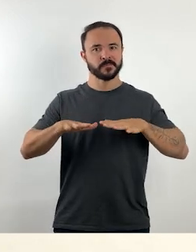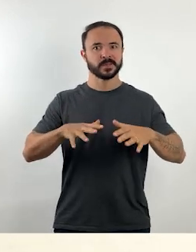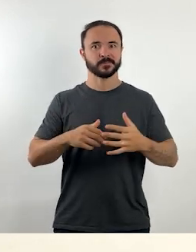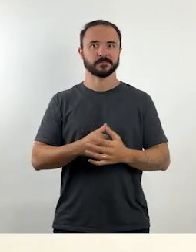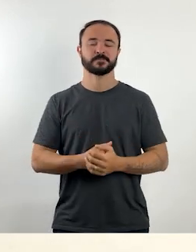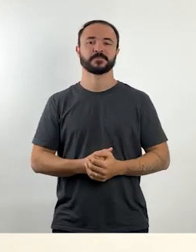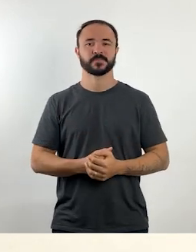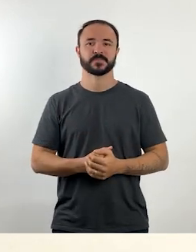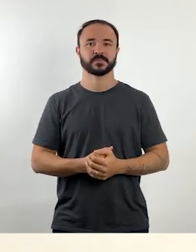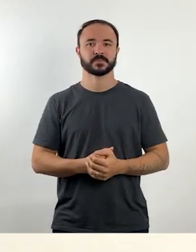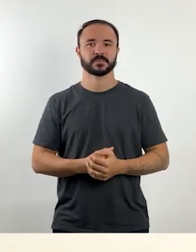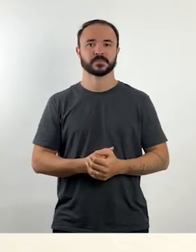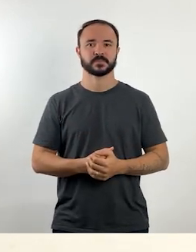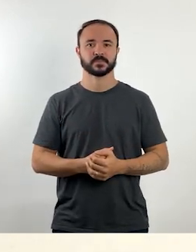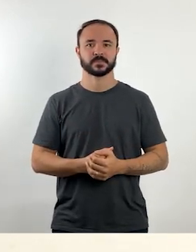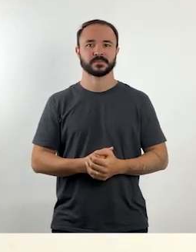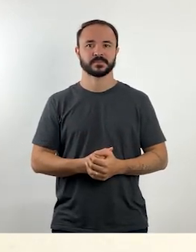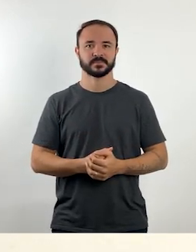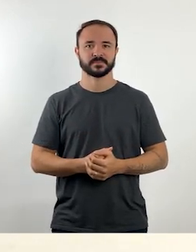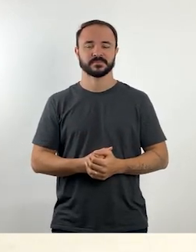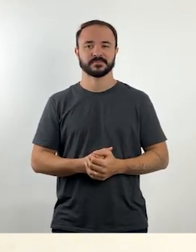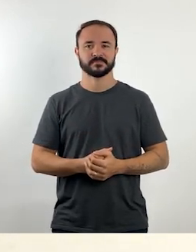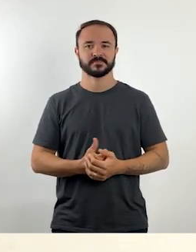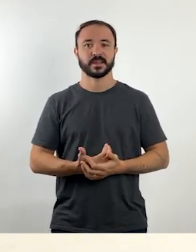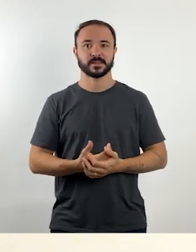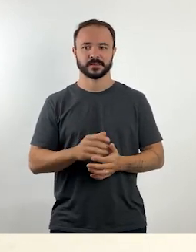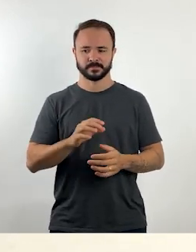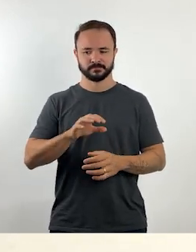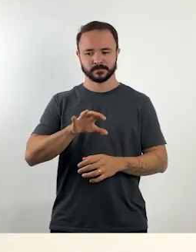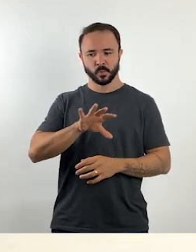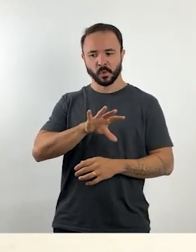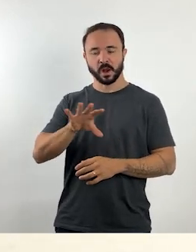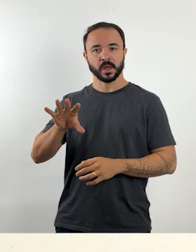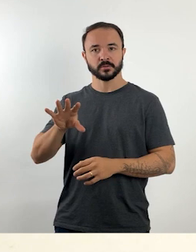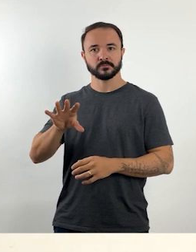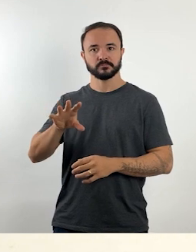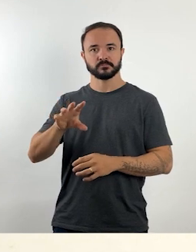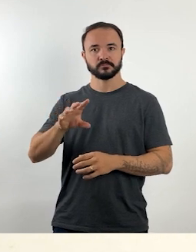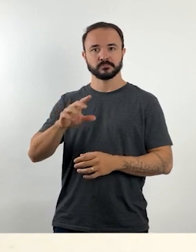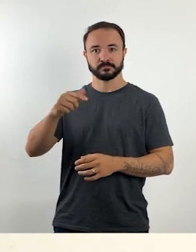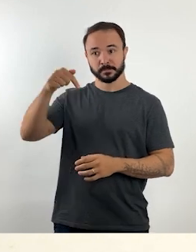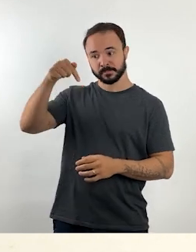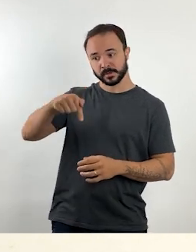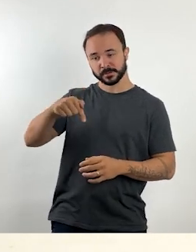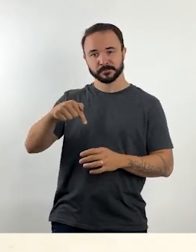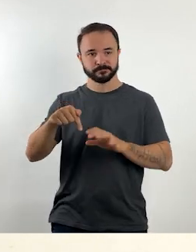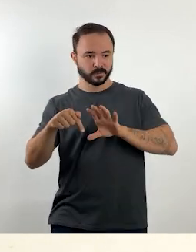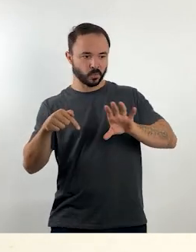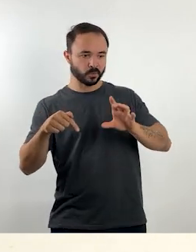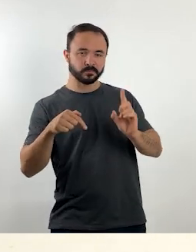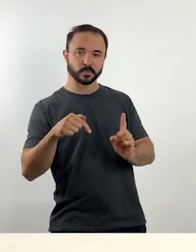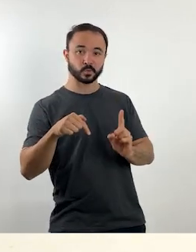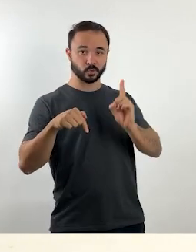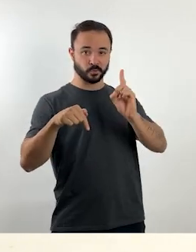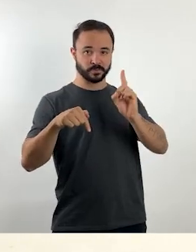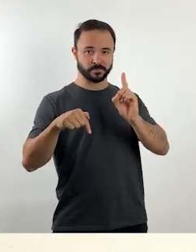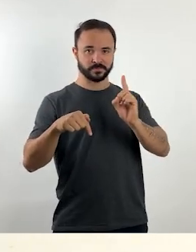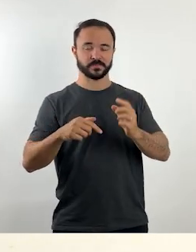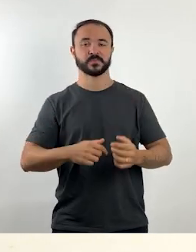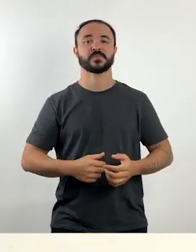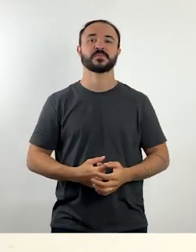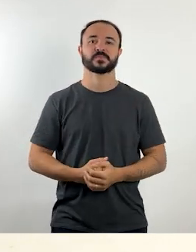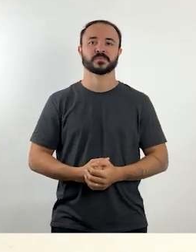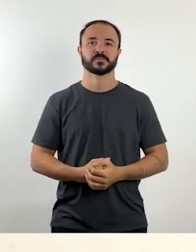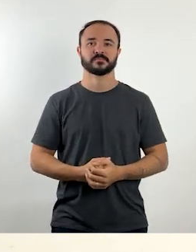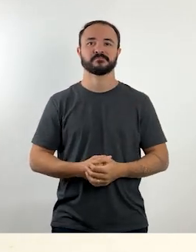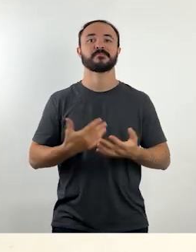motor, enquanto um dos lados desce, o outro sobe.